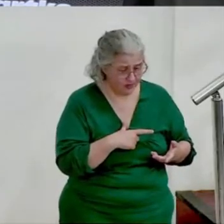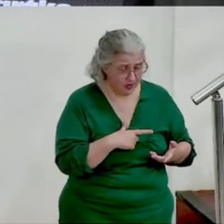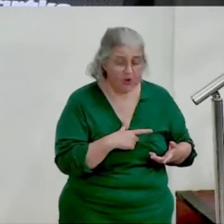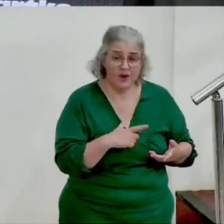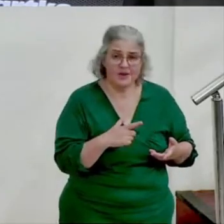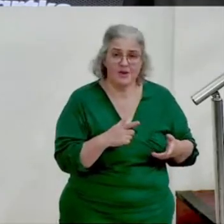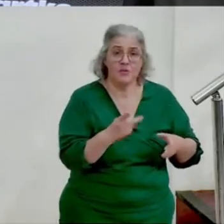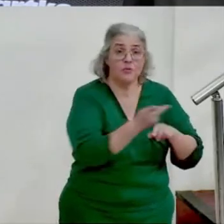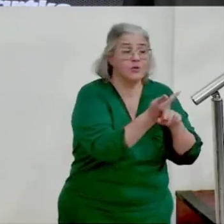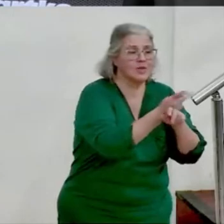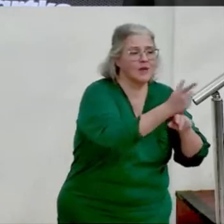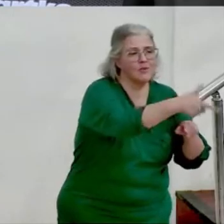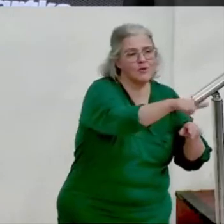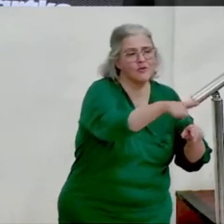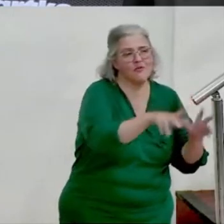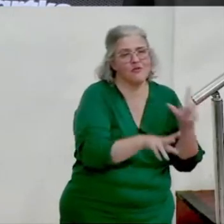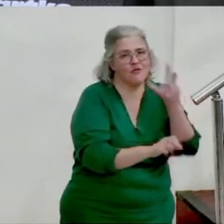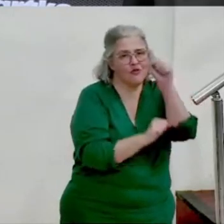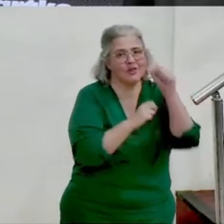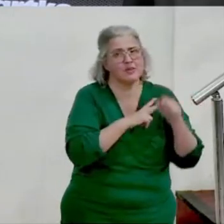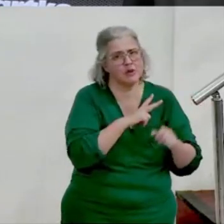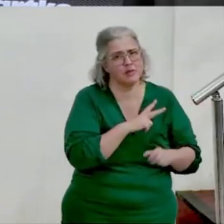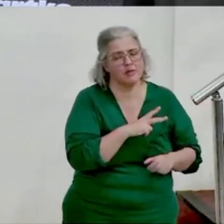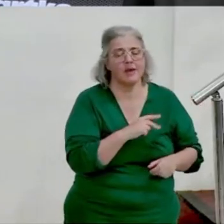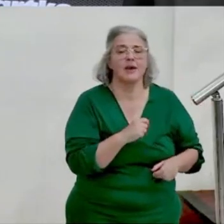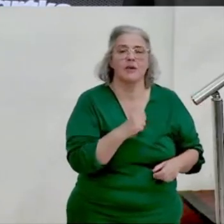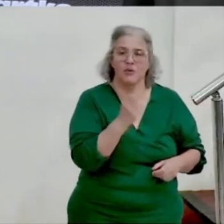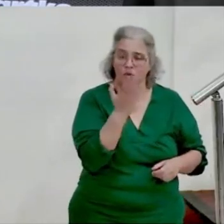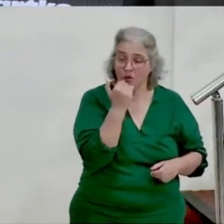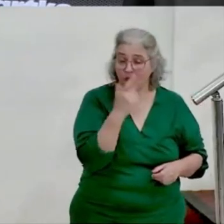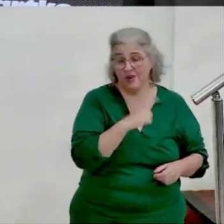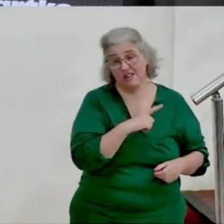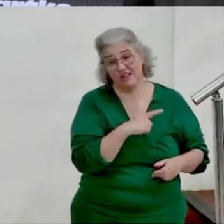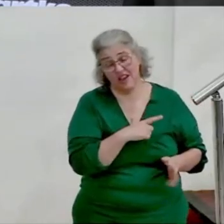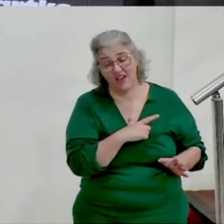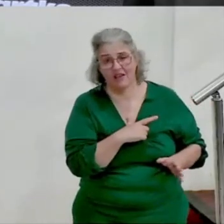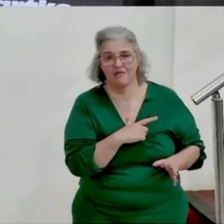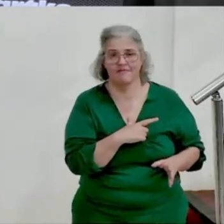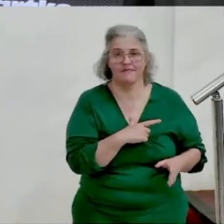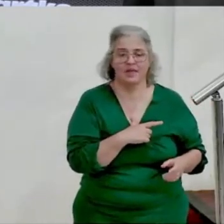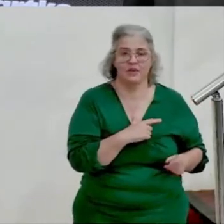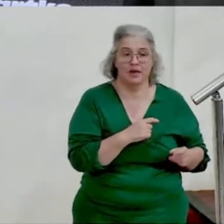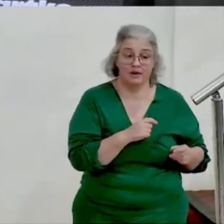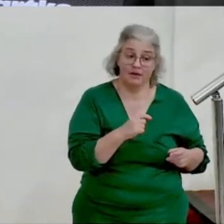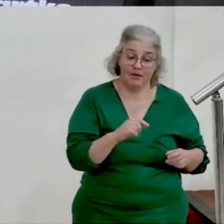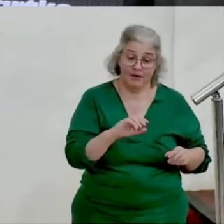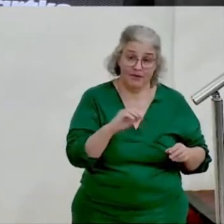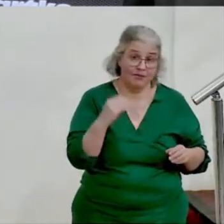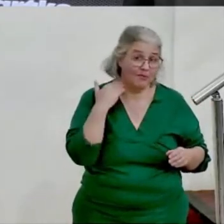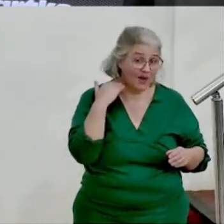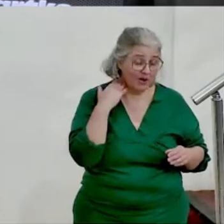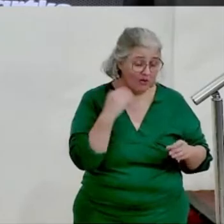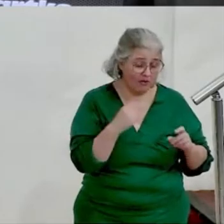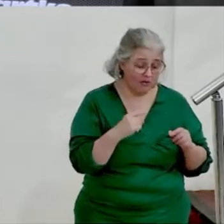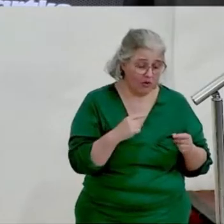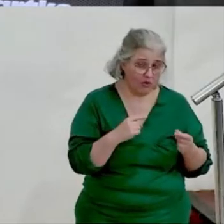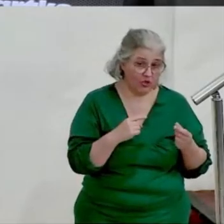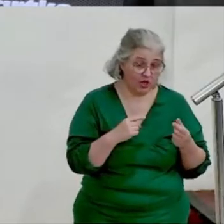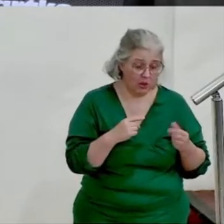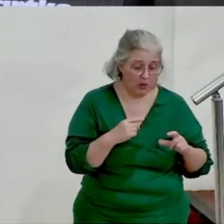quê? Porque eu tenho comida em casa, eu tenho uma boa reserva financeira, eu estou tranquilo para o dia de